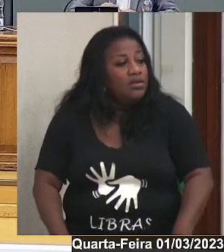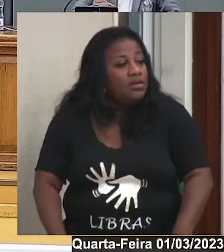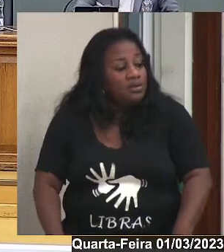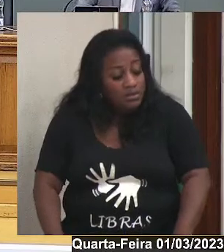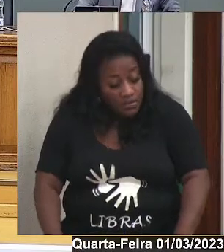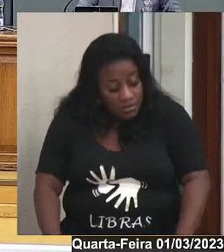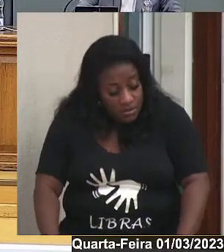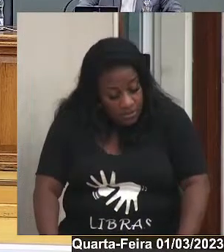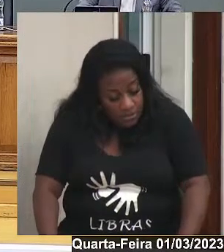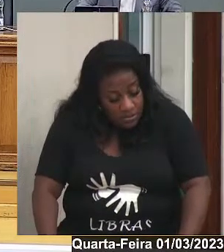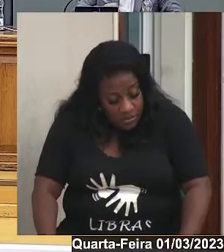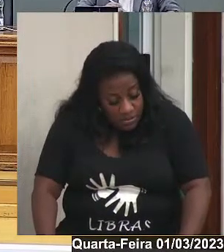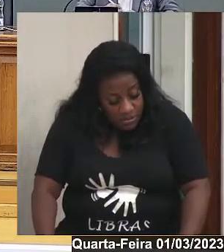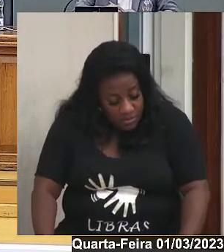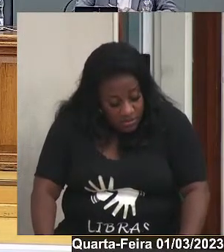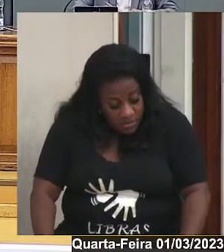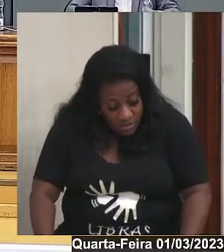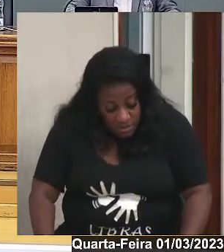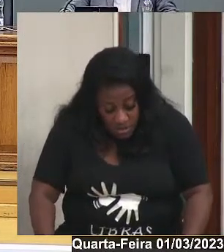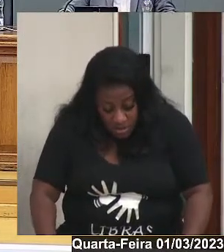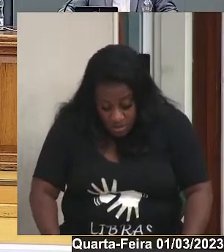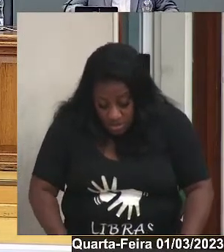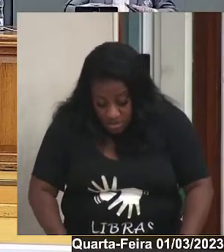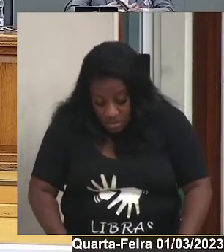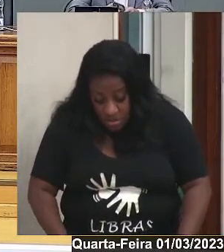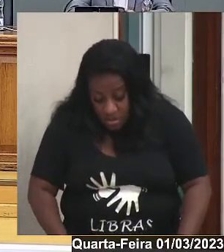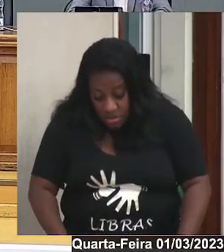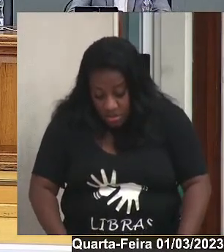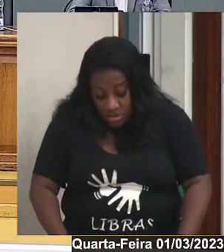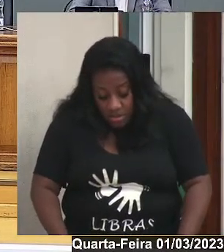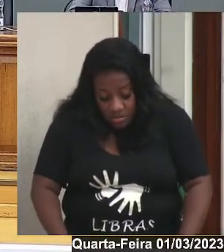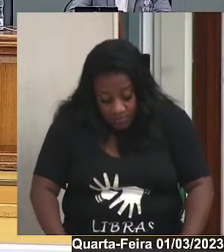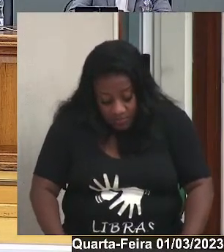Henrique. Posso usar a tribuna, presidente? Procedido. Obrigado.